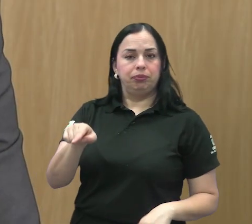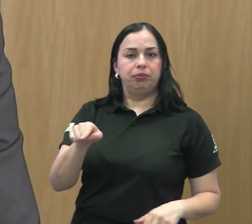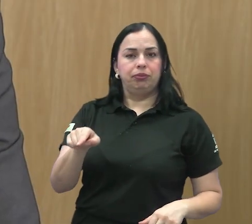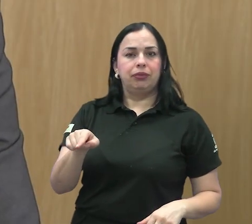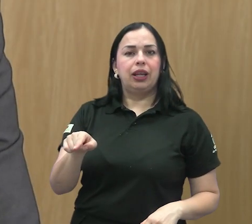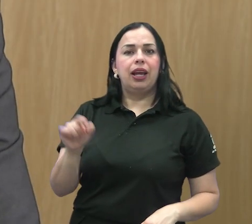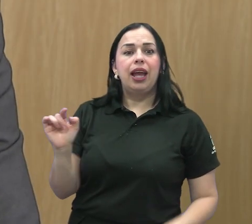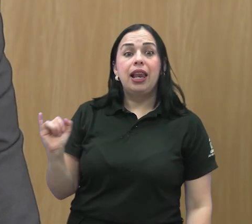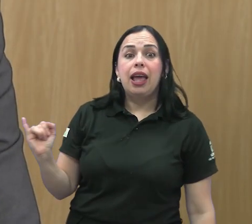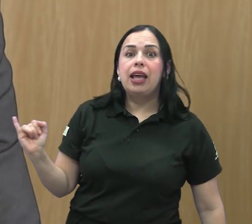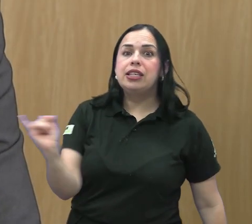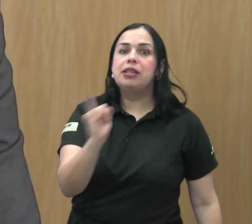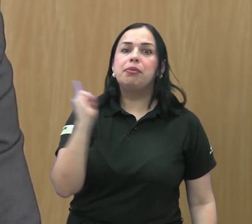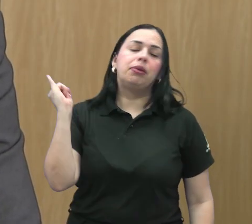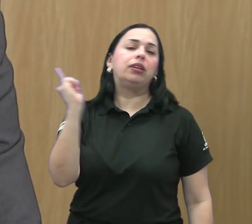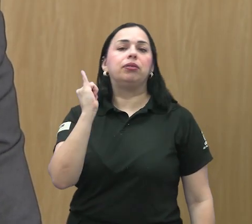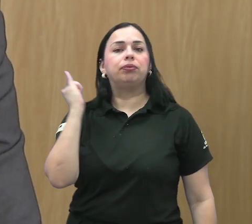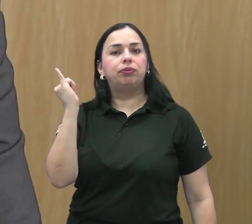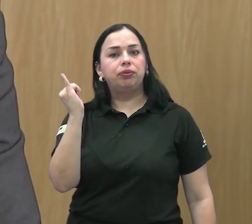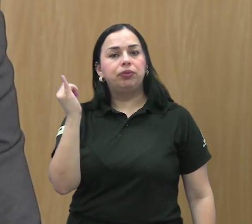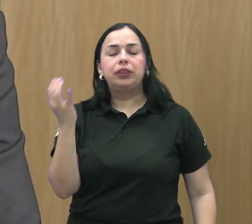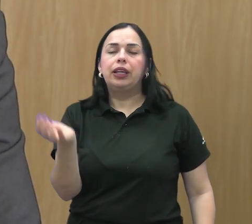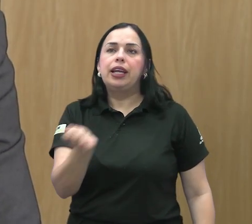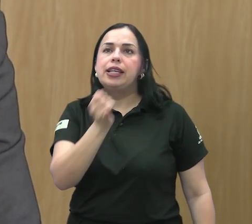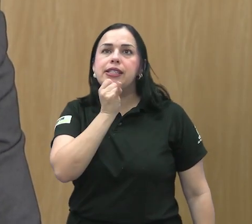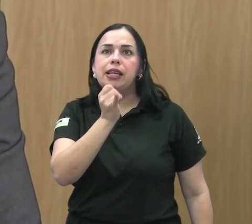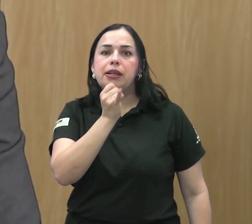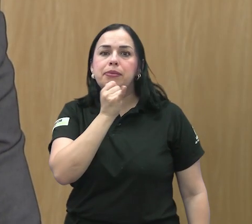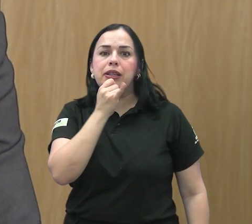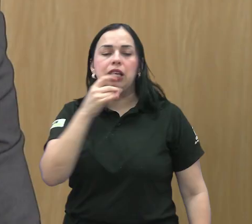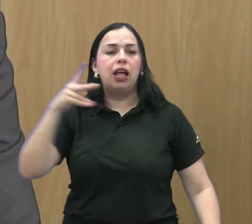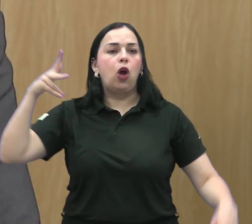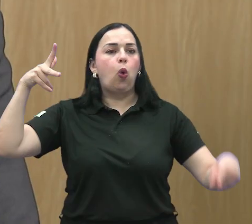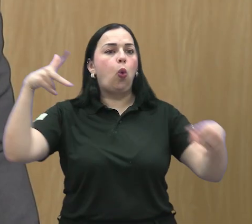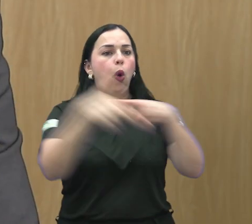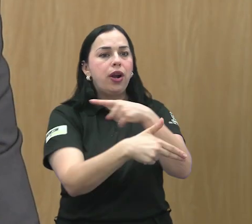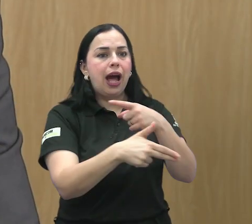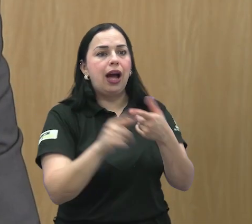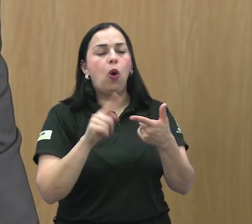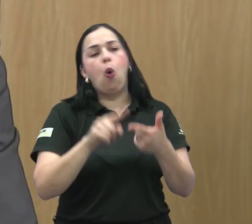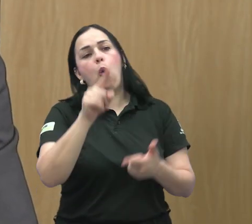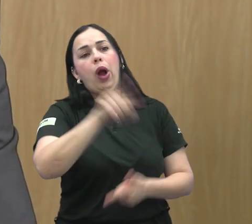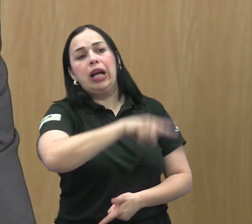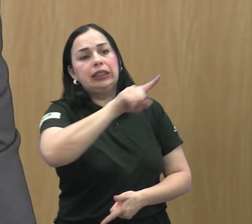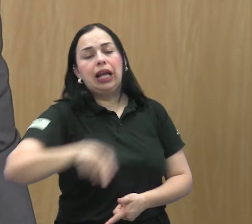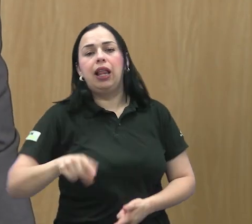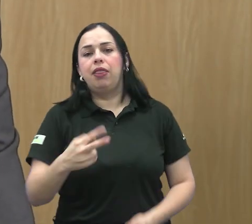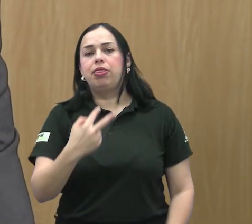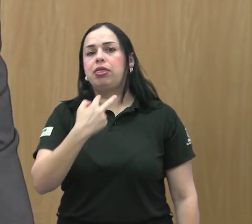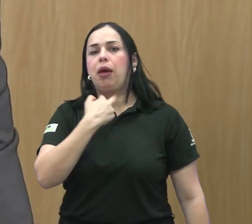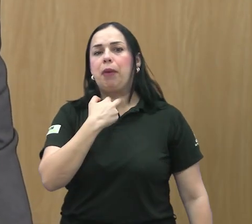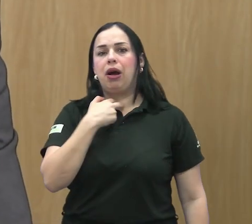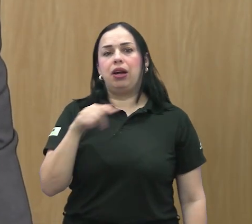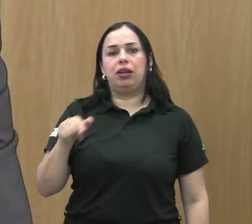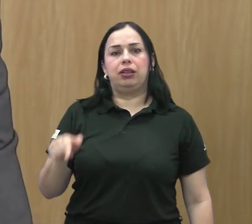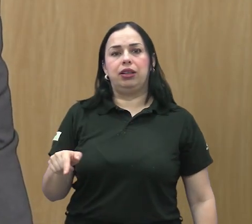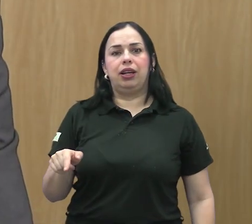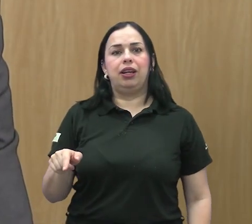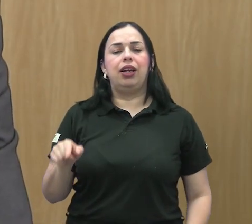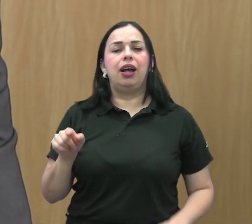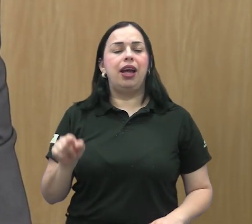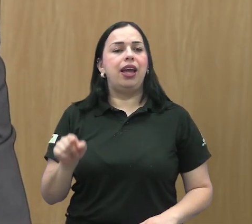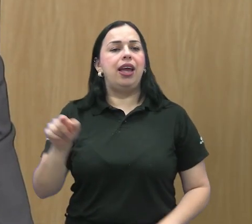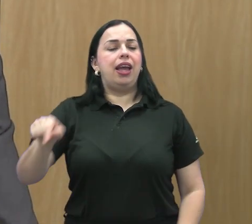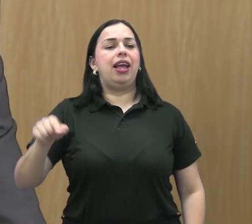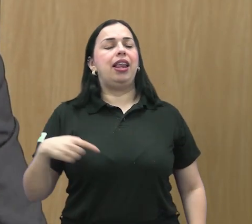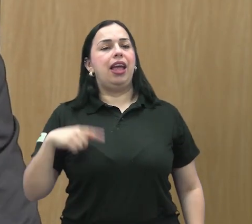público ele tem um caráter de essencialidade, ele não pode, por exemplo, ser suspenso ou cancelado de acordo